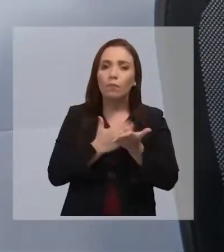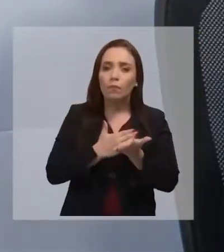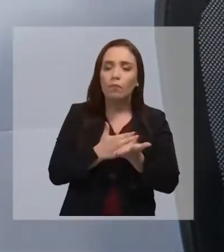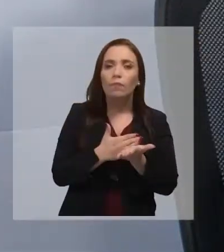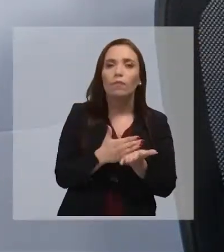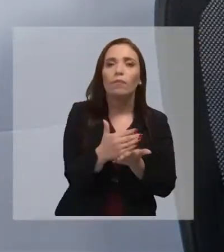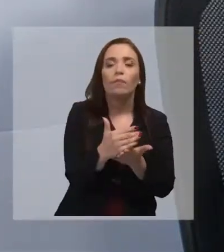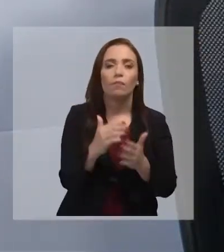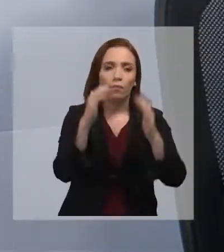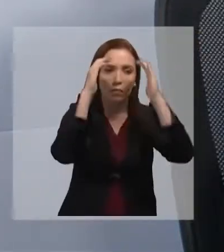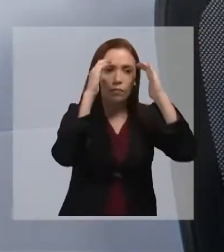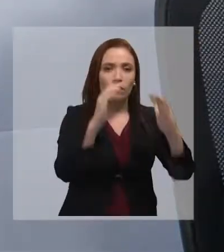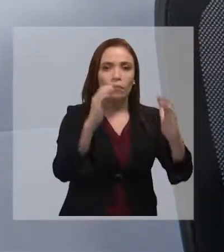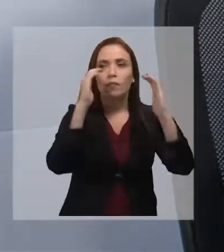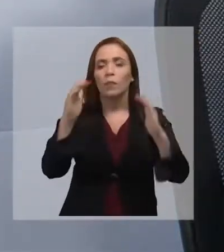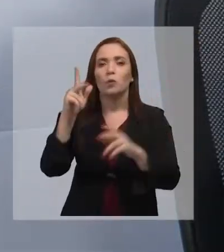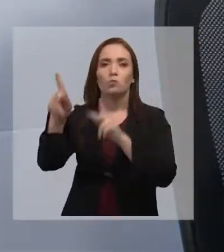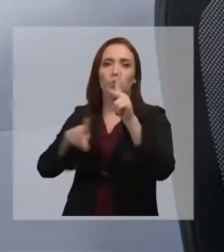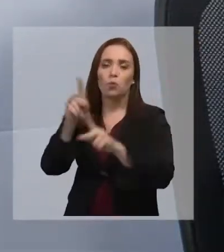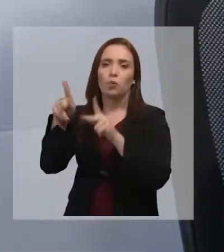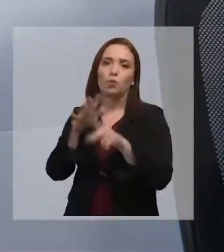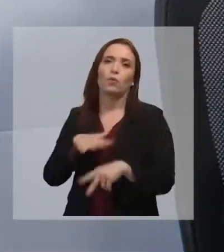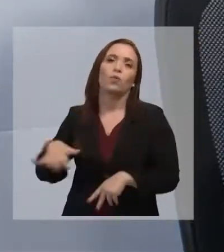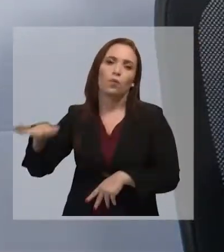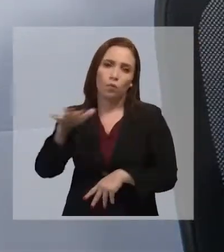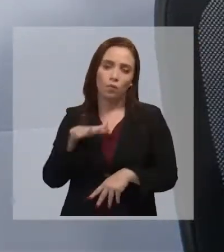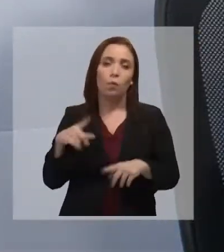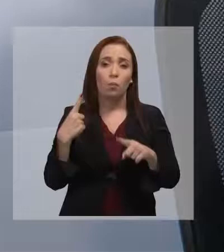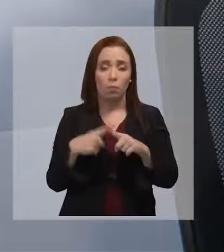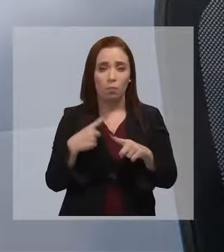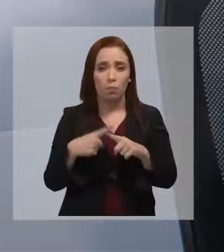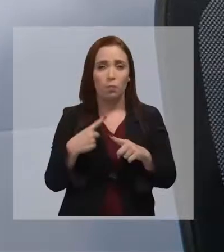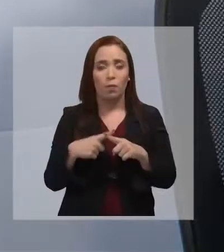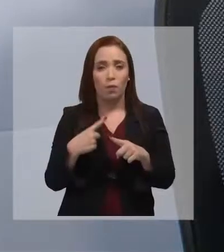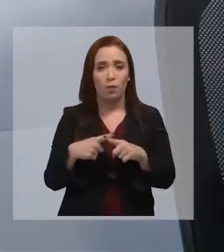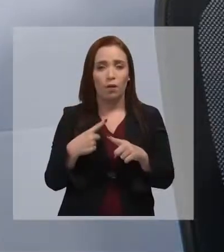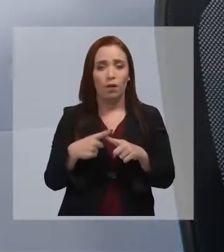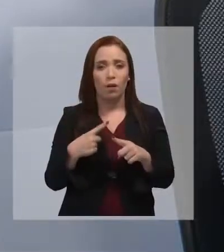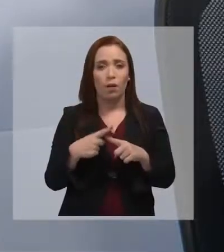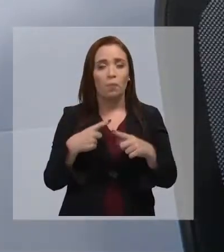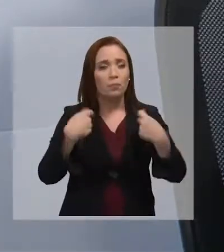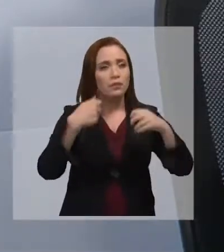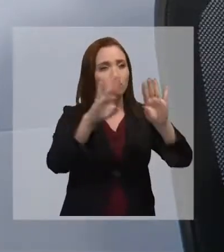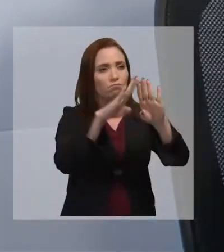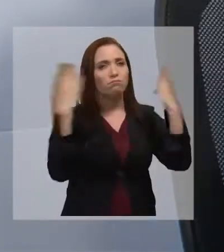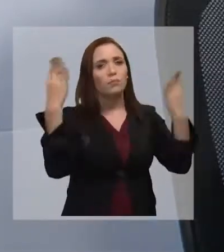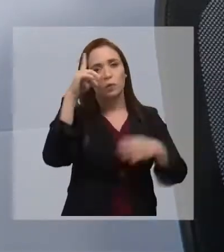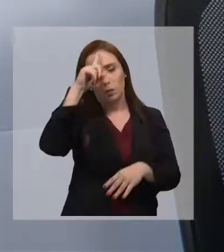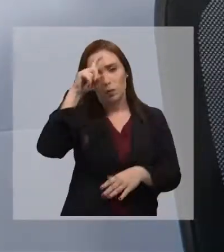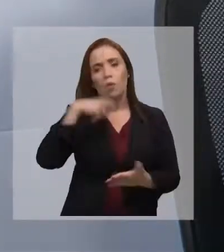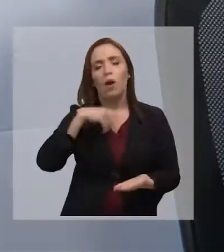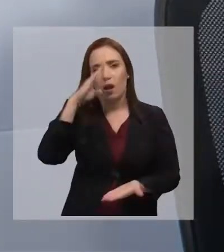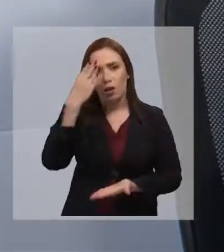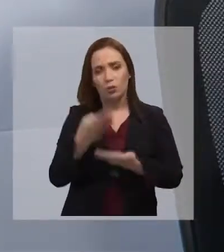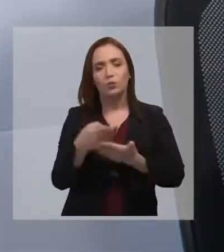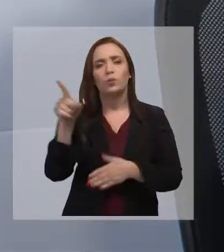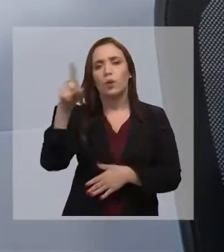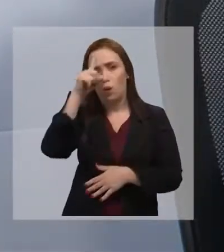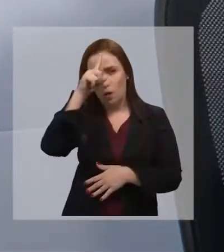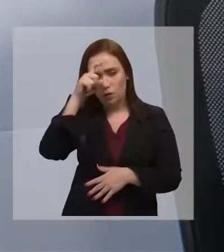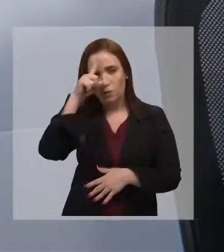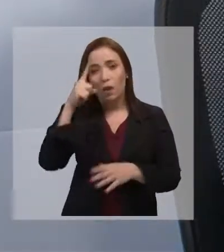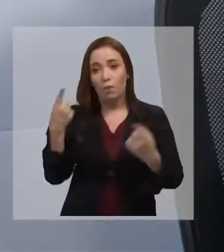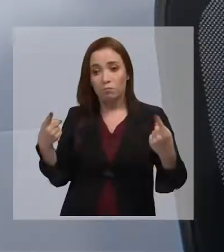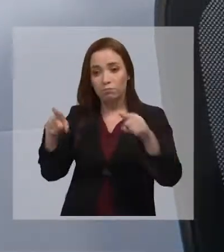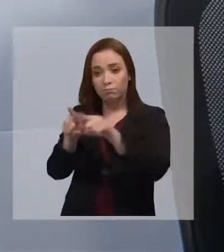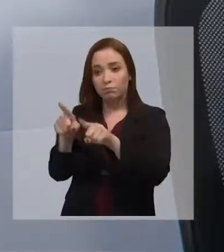a atender a população. Porque lhe digo uma coisa, depois dessa iniciativa, eu acredito que o Hospital